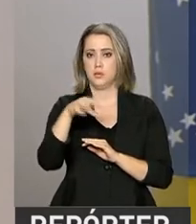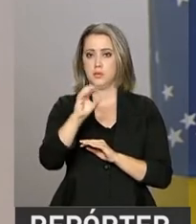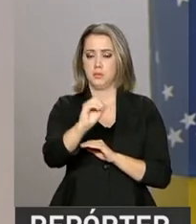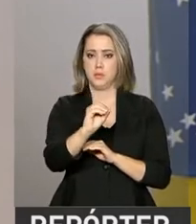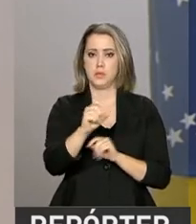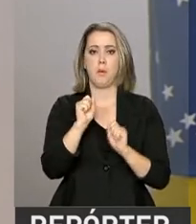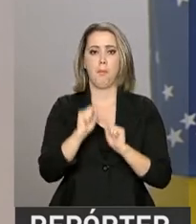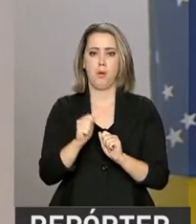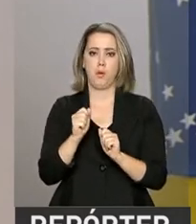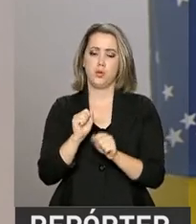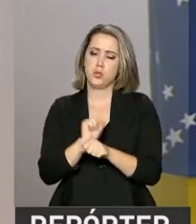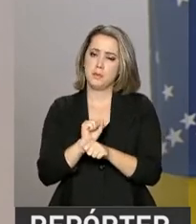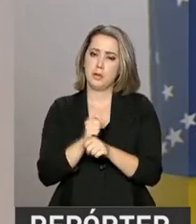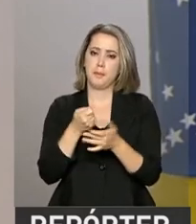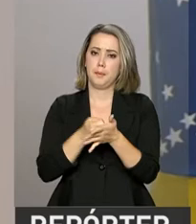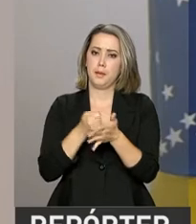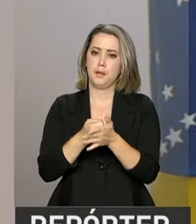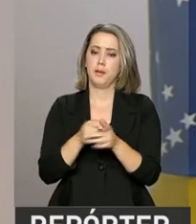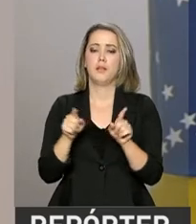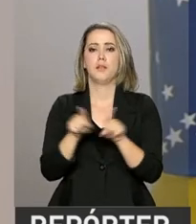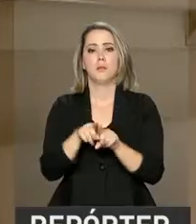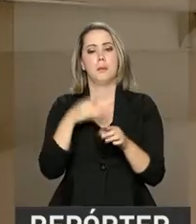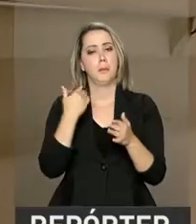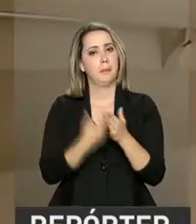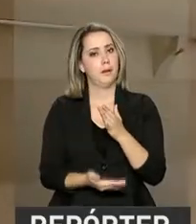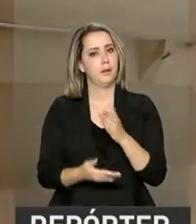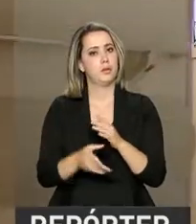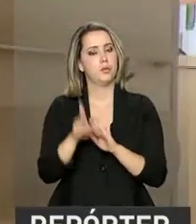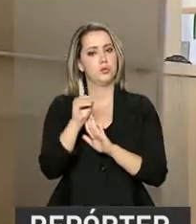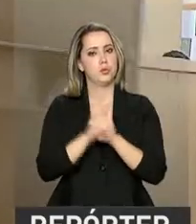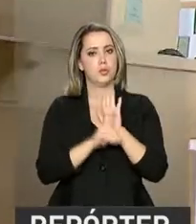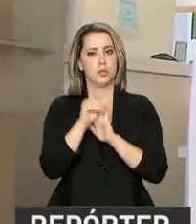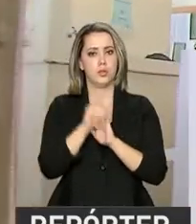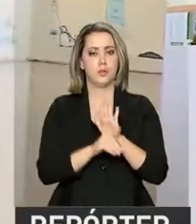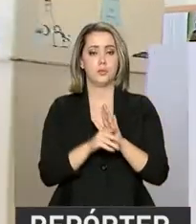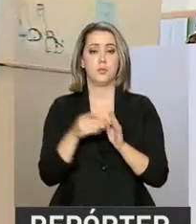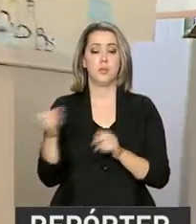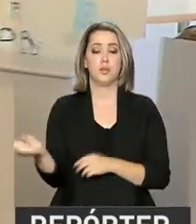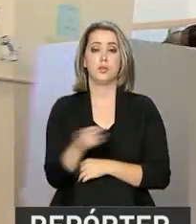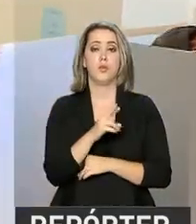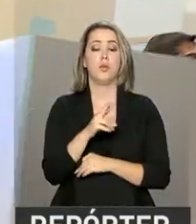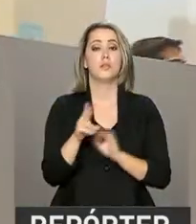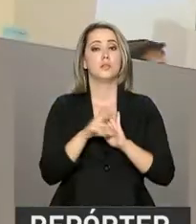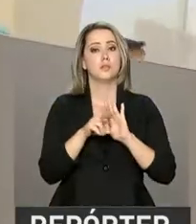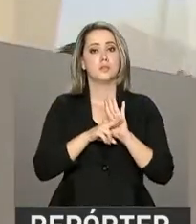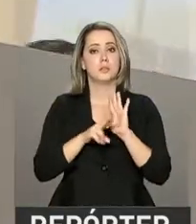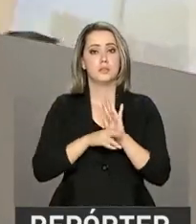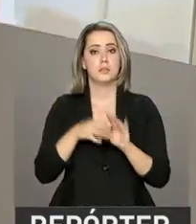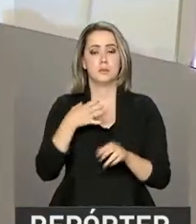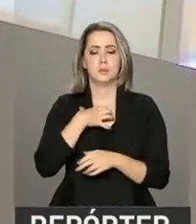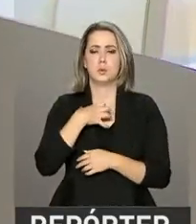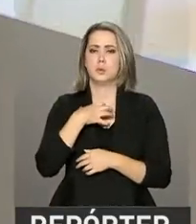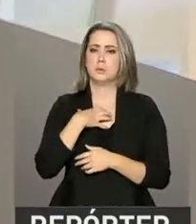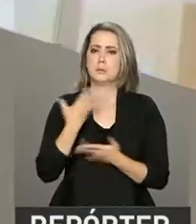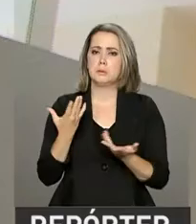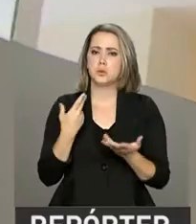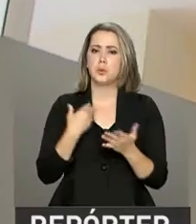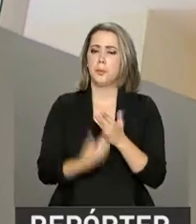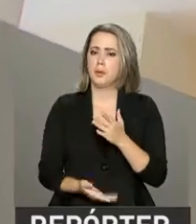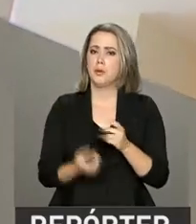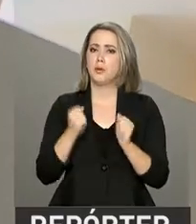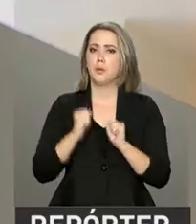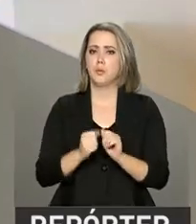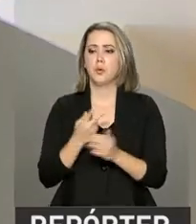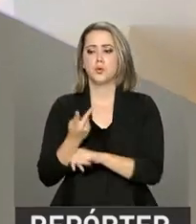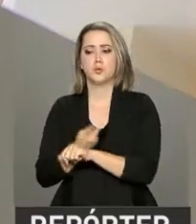sem pagar o plano, ele também perde esse direito. E mesmo se com as novas regras o consumidor se sentir lesado, ele deve